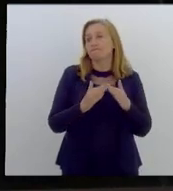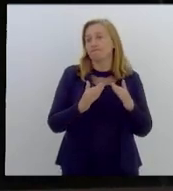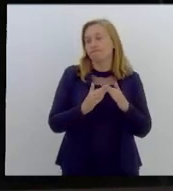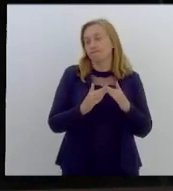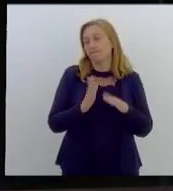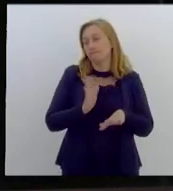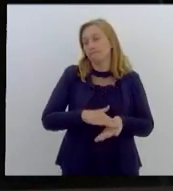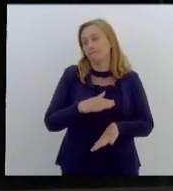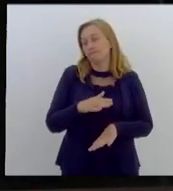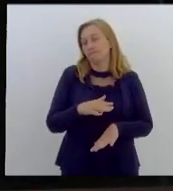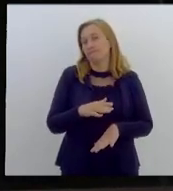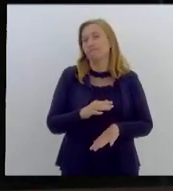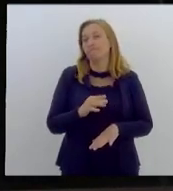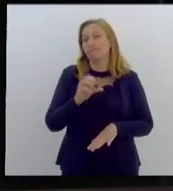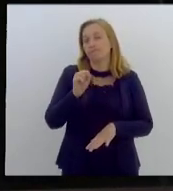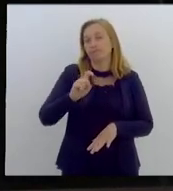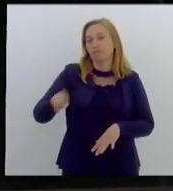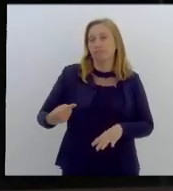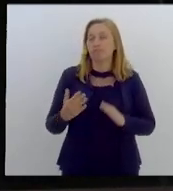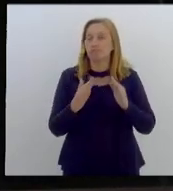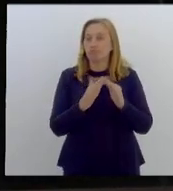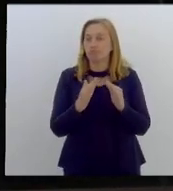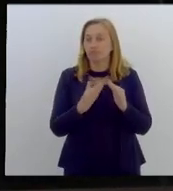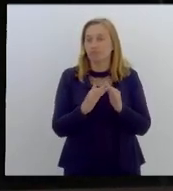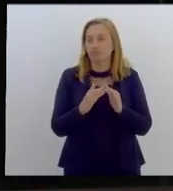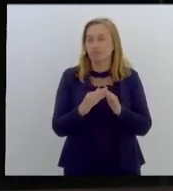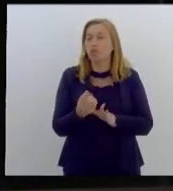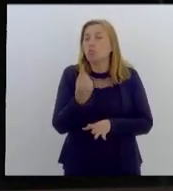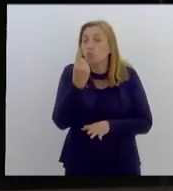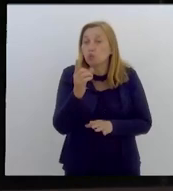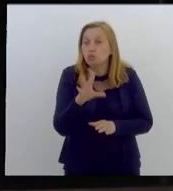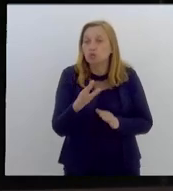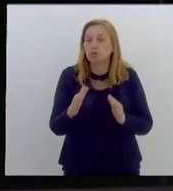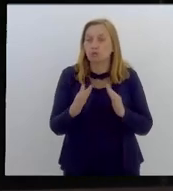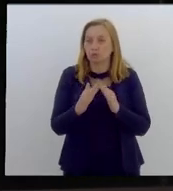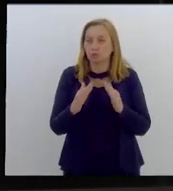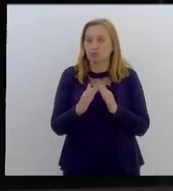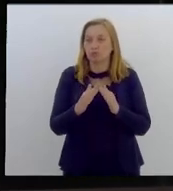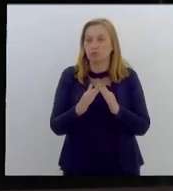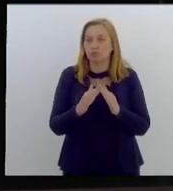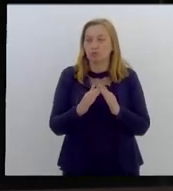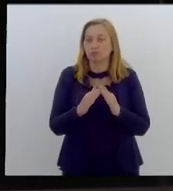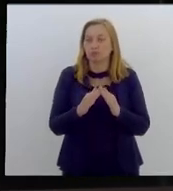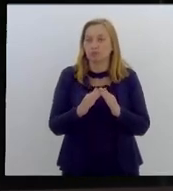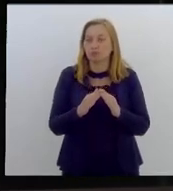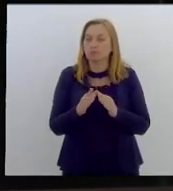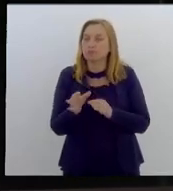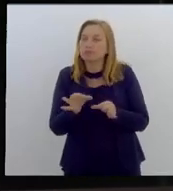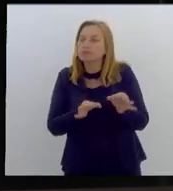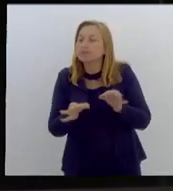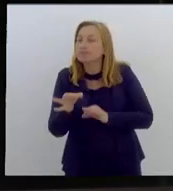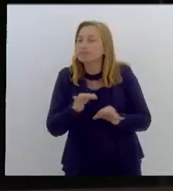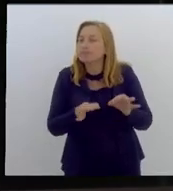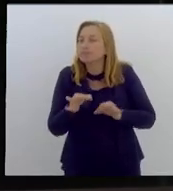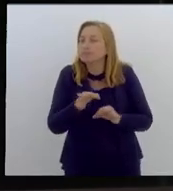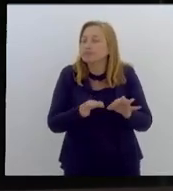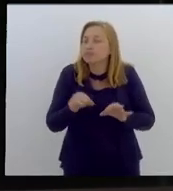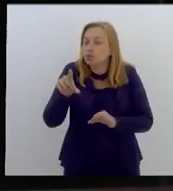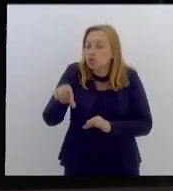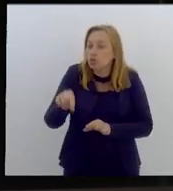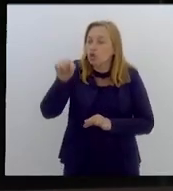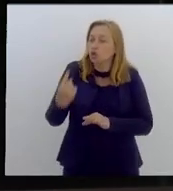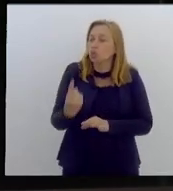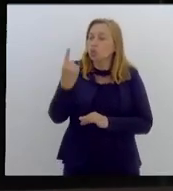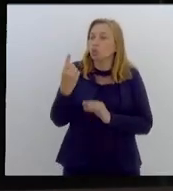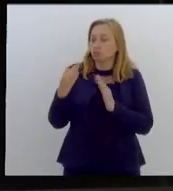8 mil imóveis. Então, um imóvel para ser destinado exatamente para